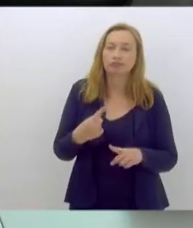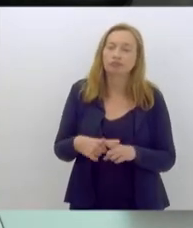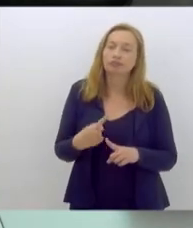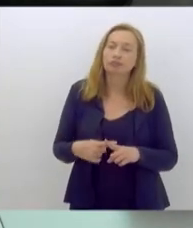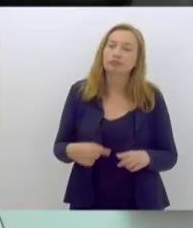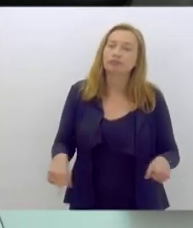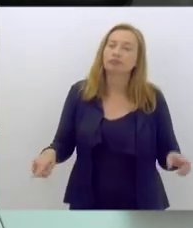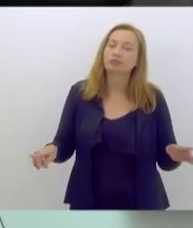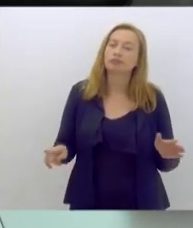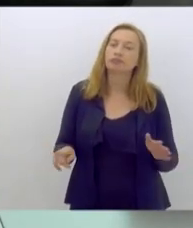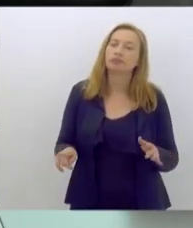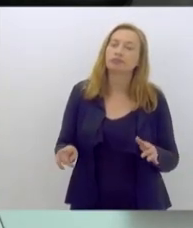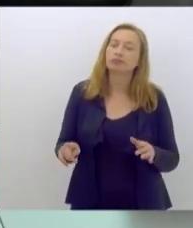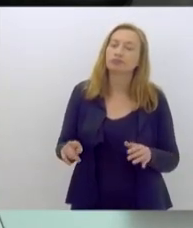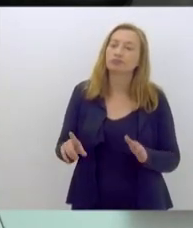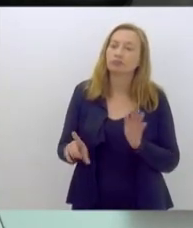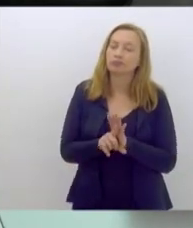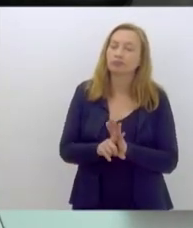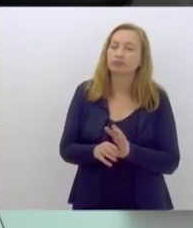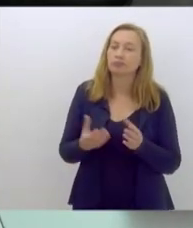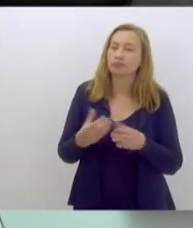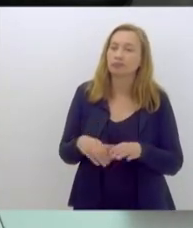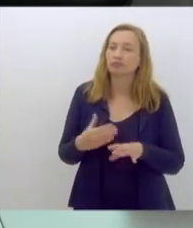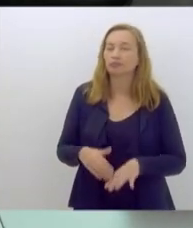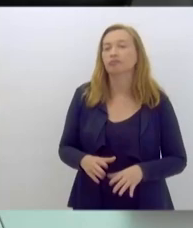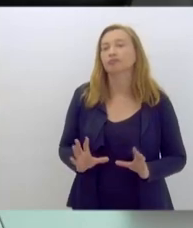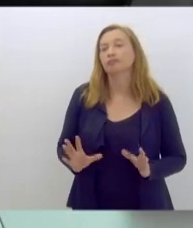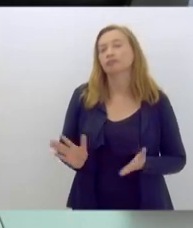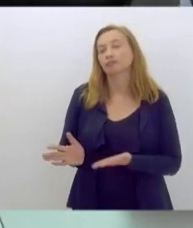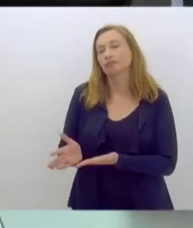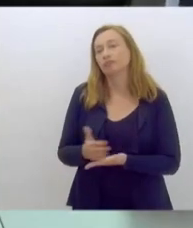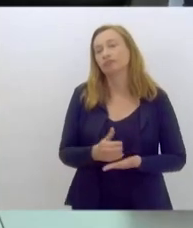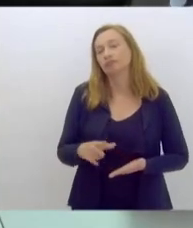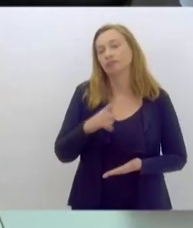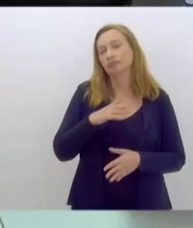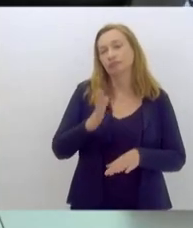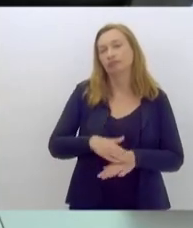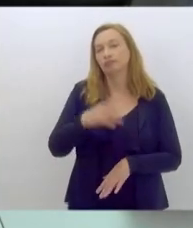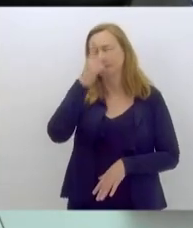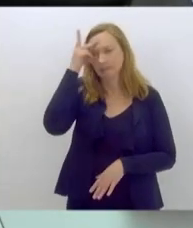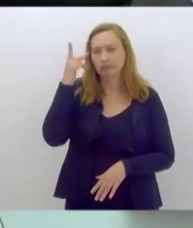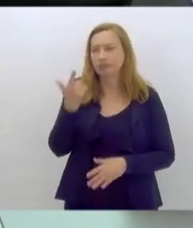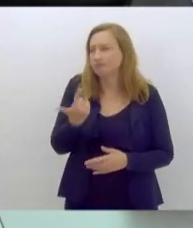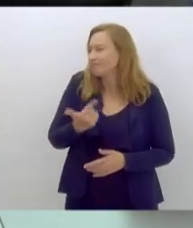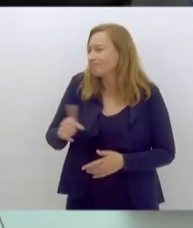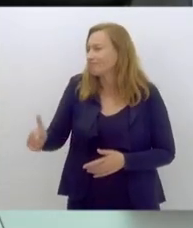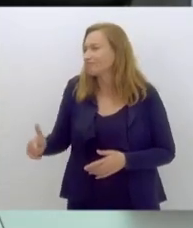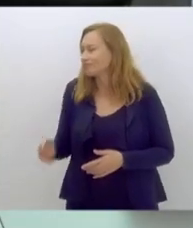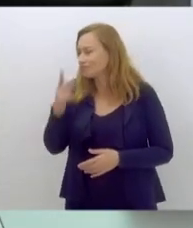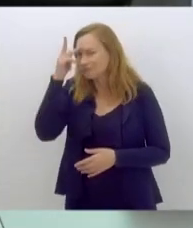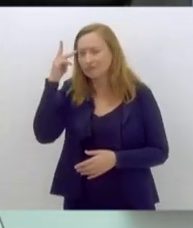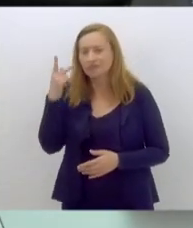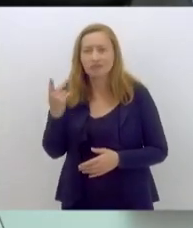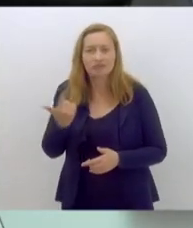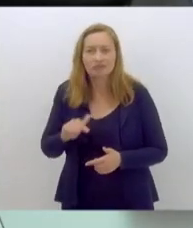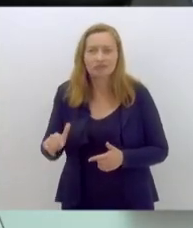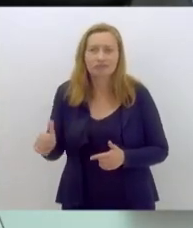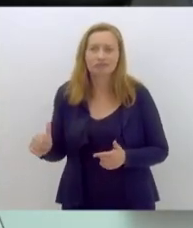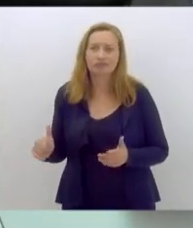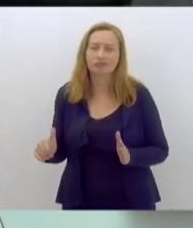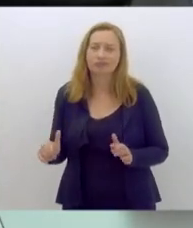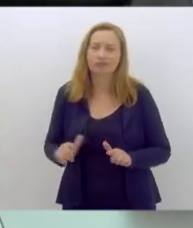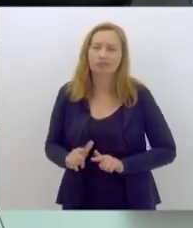fazer concurso Se for para o pessoal Olha aonde já não tem pessoal não tem que repor